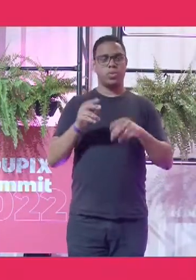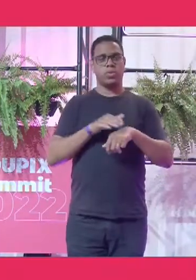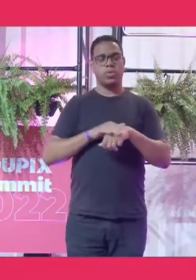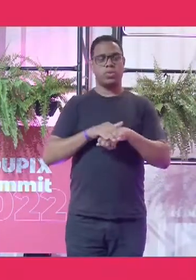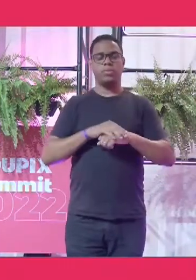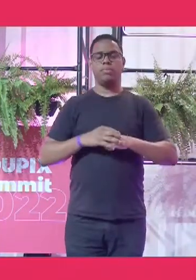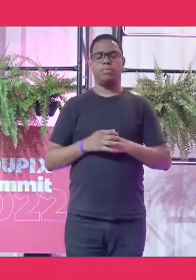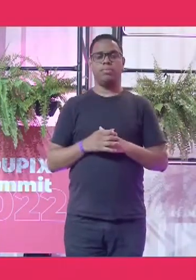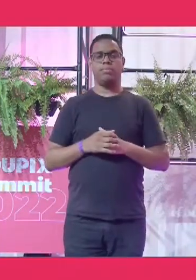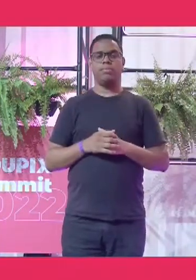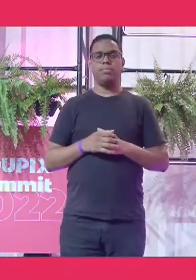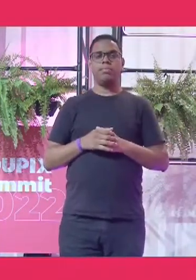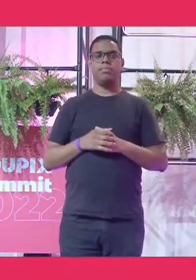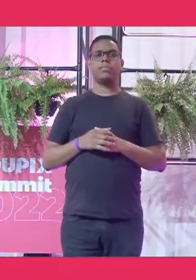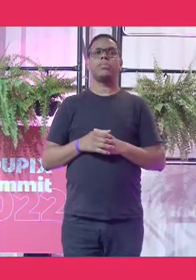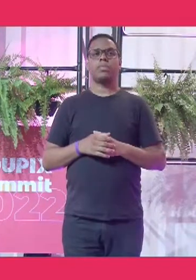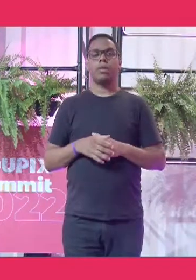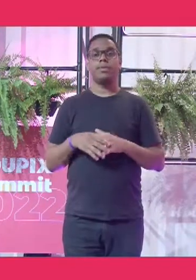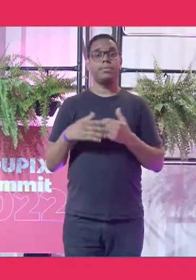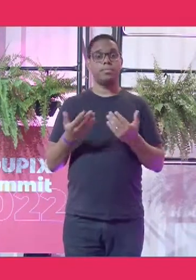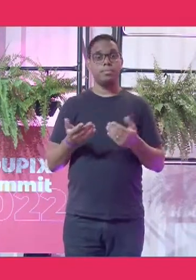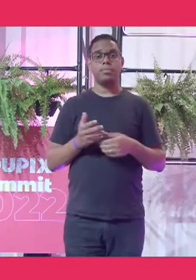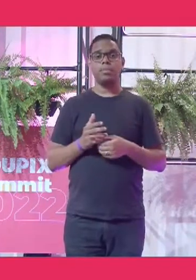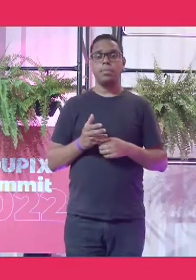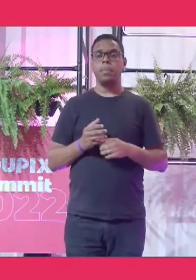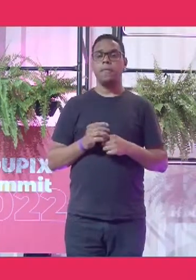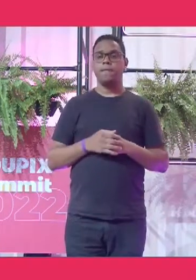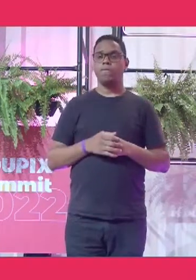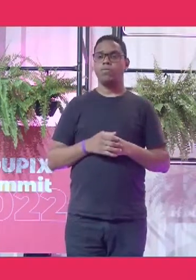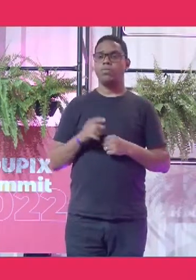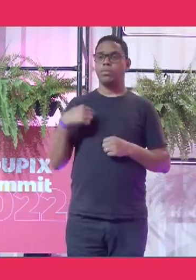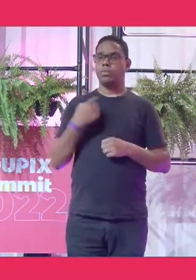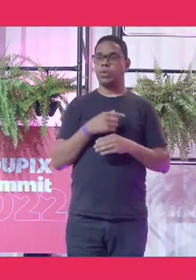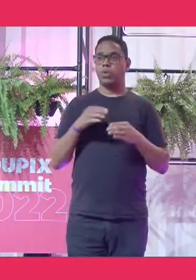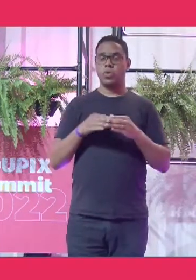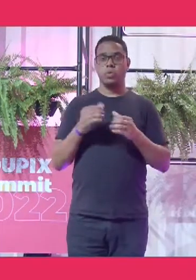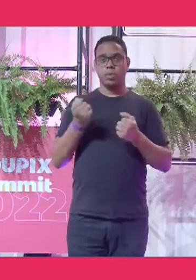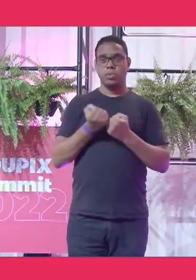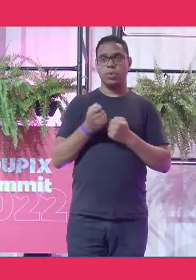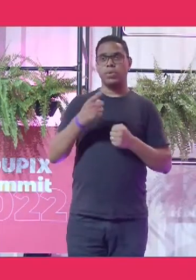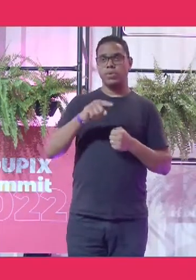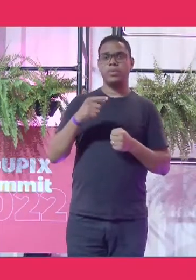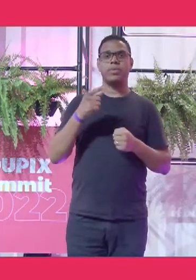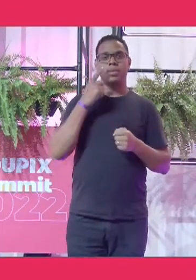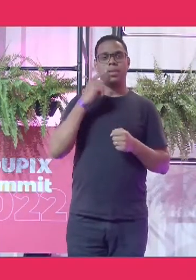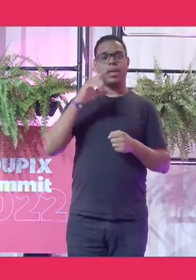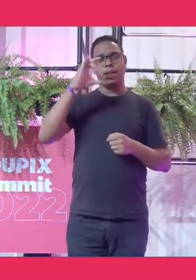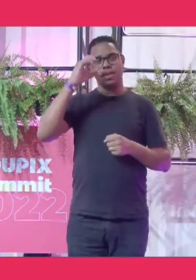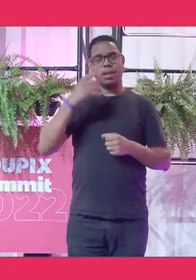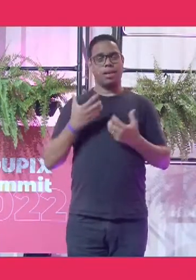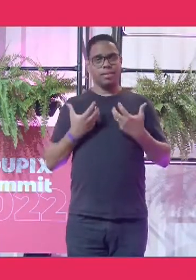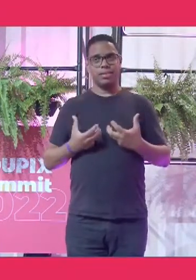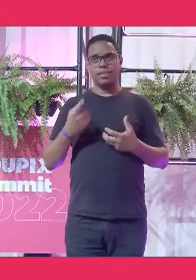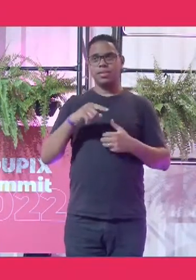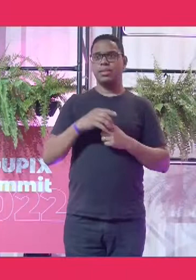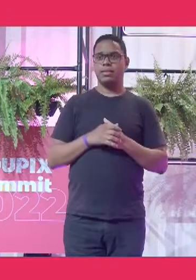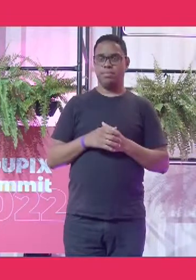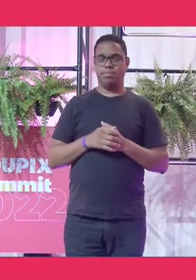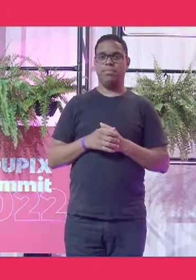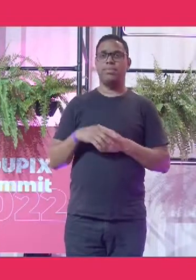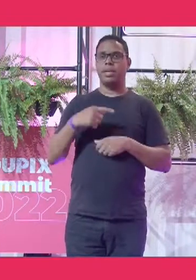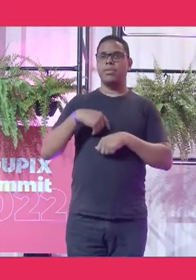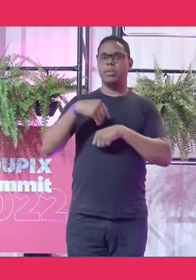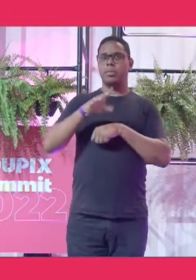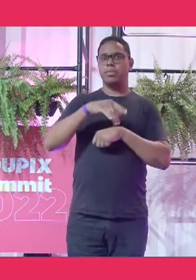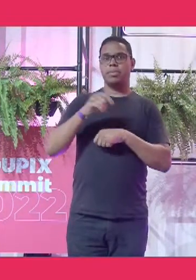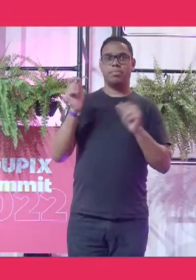sobre isso. E, assim, nós, grupo de apoio dos cansados de Instagram, eu vou gatilhar alguns de